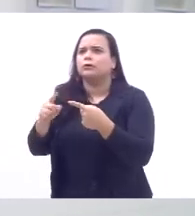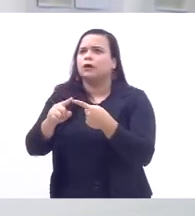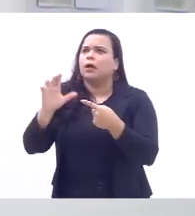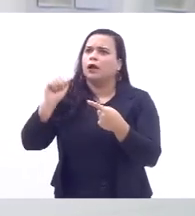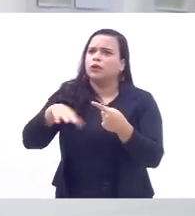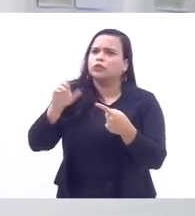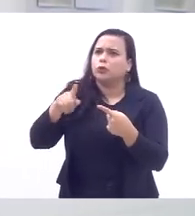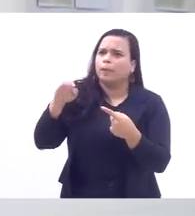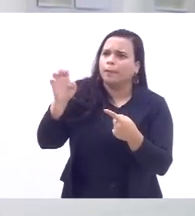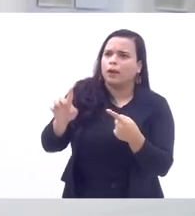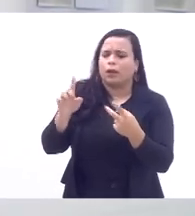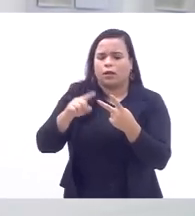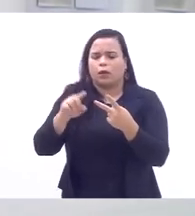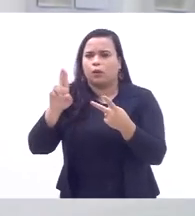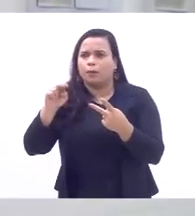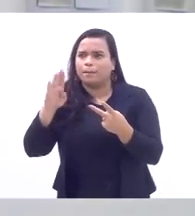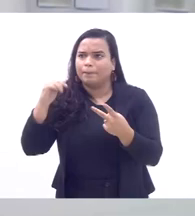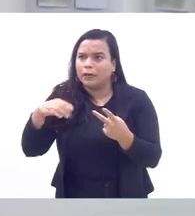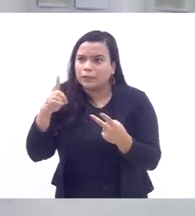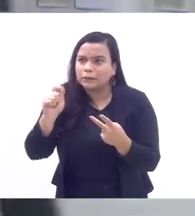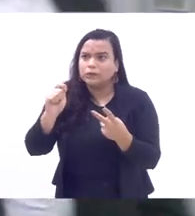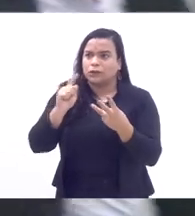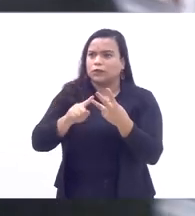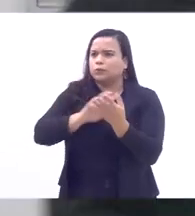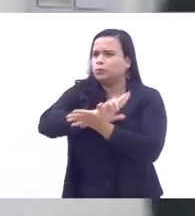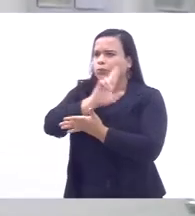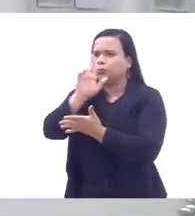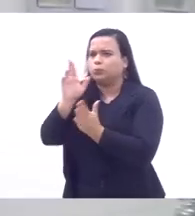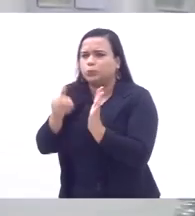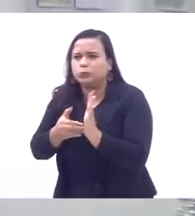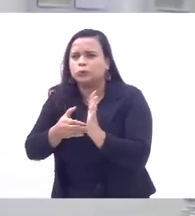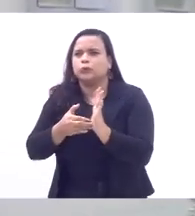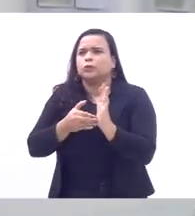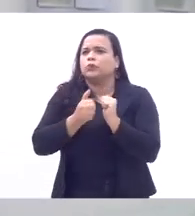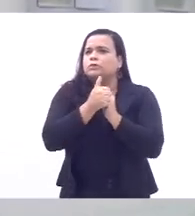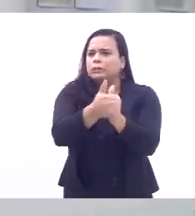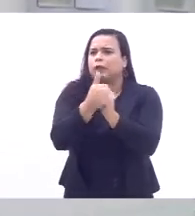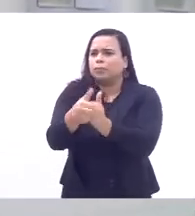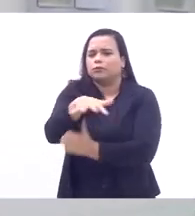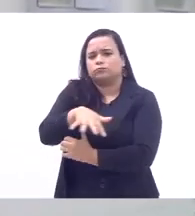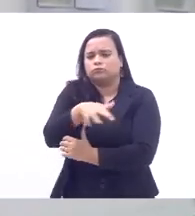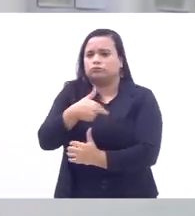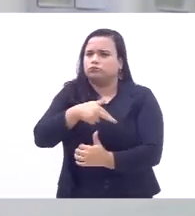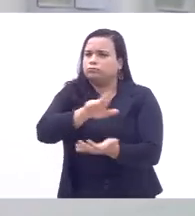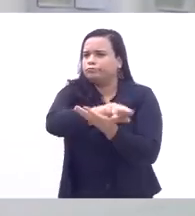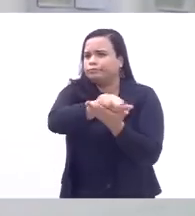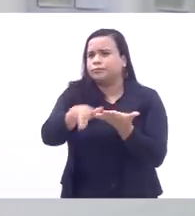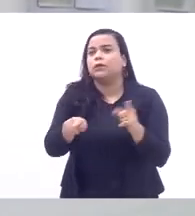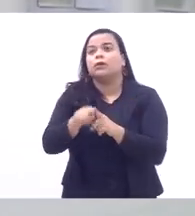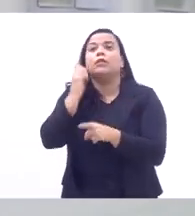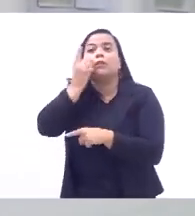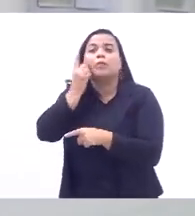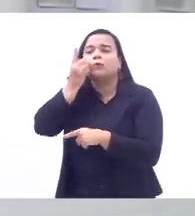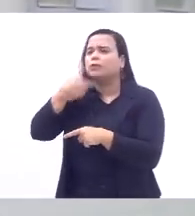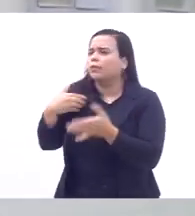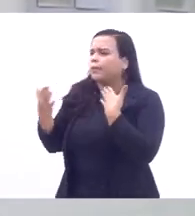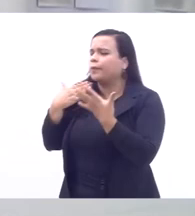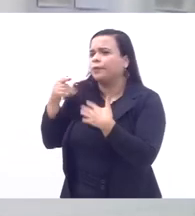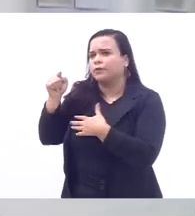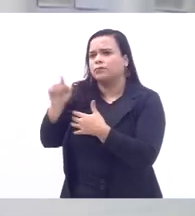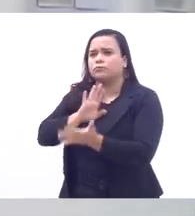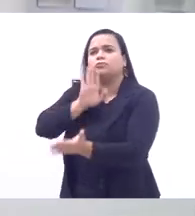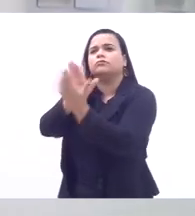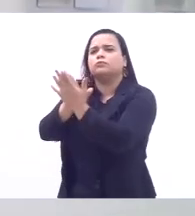com a Umbanda, com todos os segmentos, como o próprio deputado estava dizendo aqui. E quando eu procurei o deputado, eu falei, deputado Renato